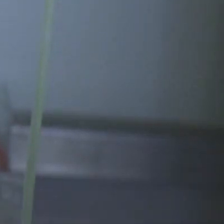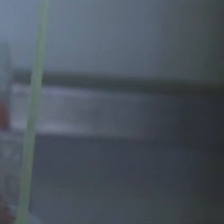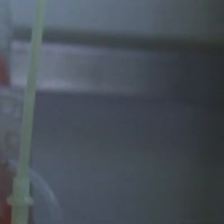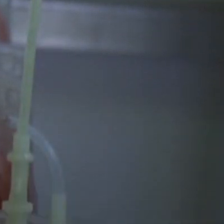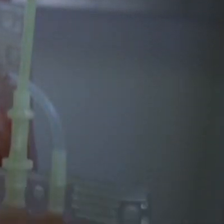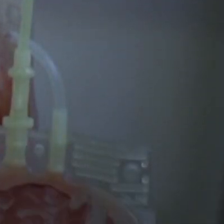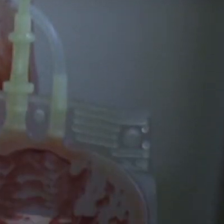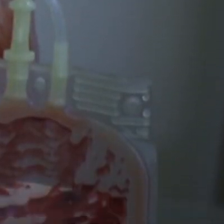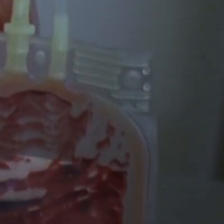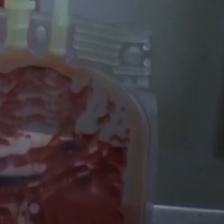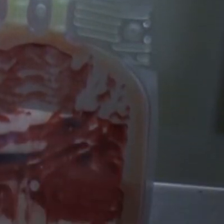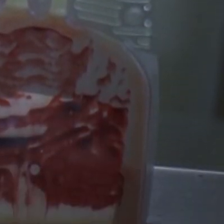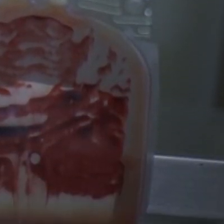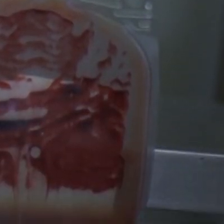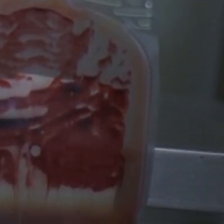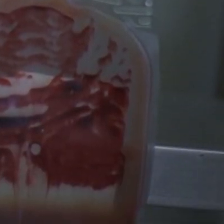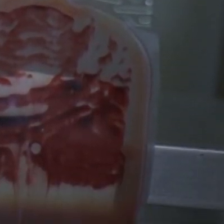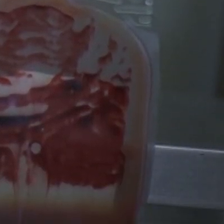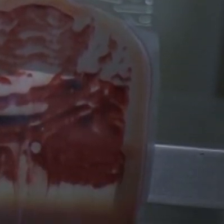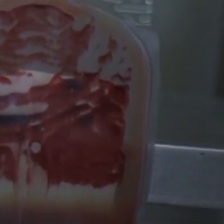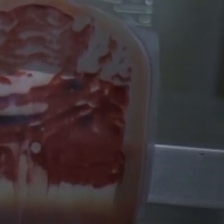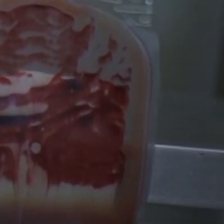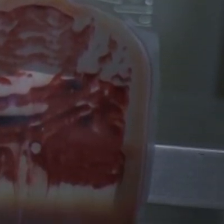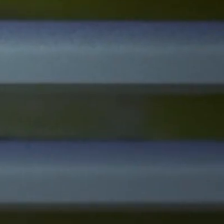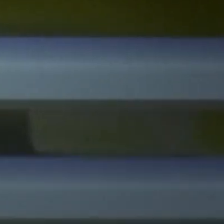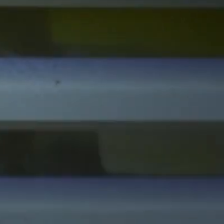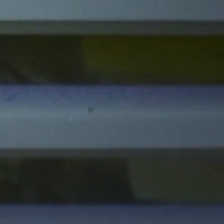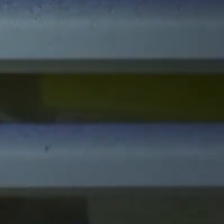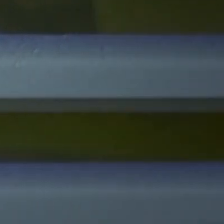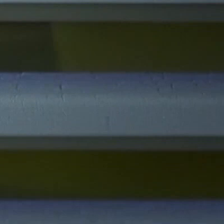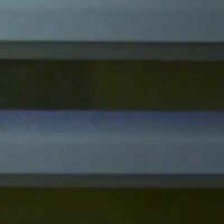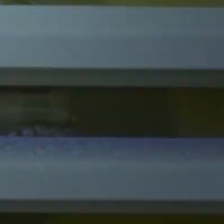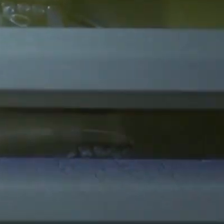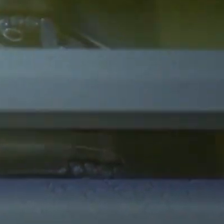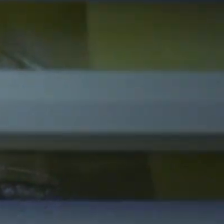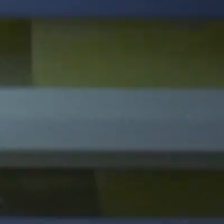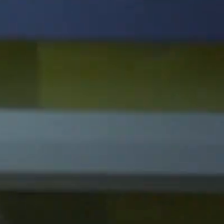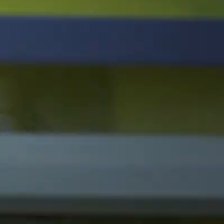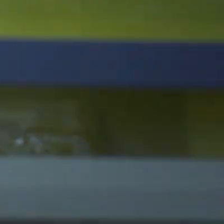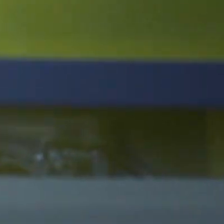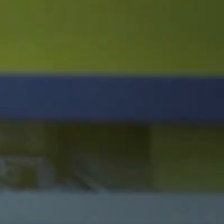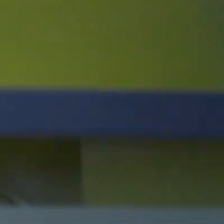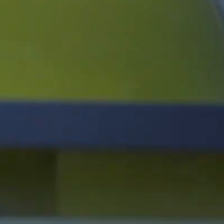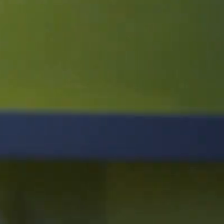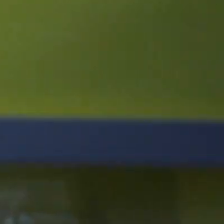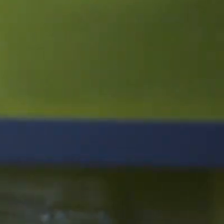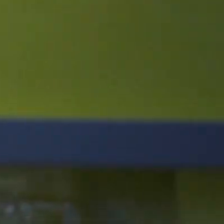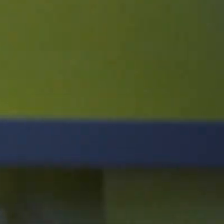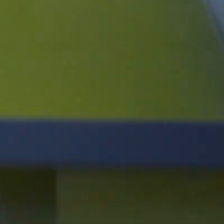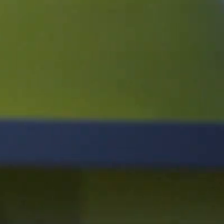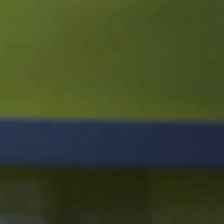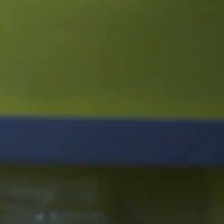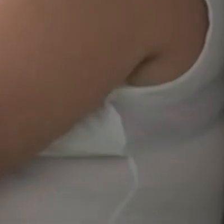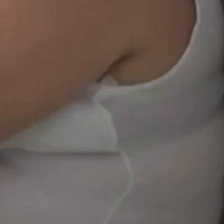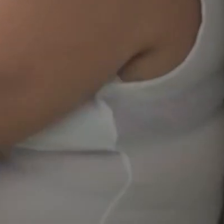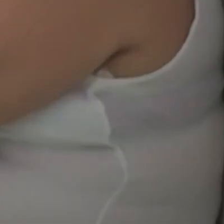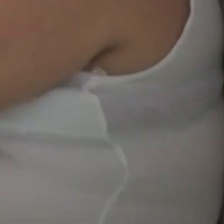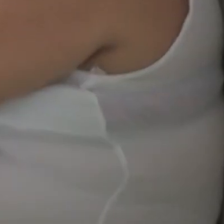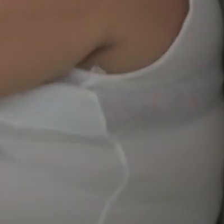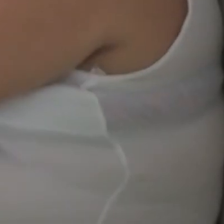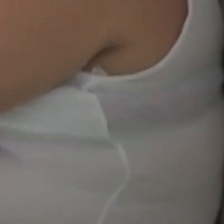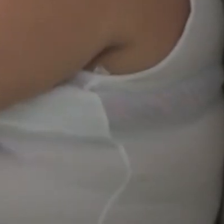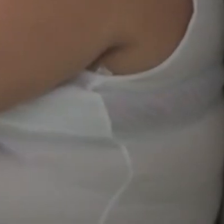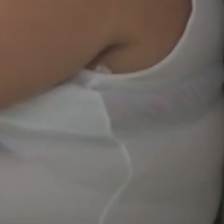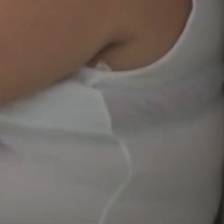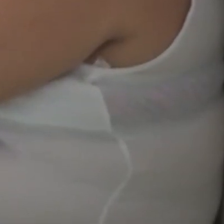sangue coletado é separado em seus diversos compostos para atender a quem precisa de transfusão. Agora,